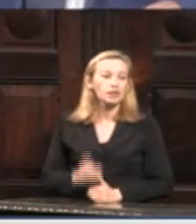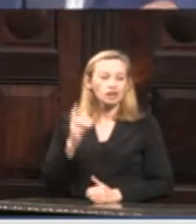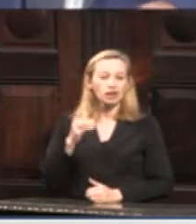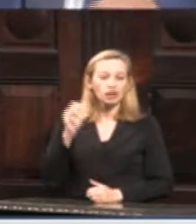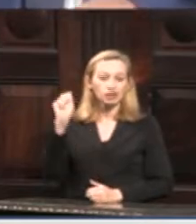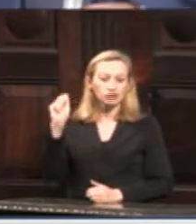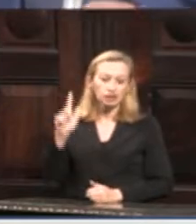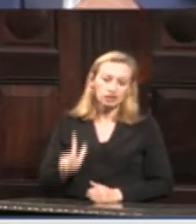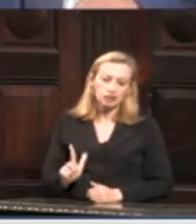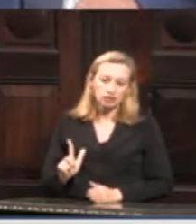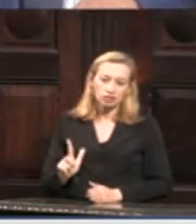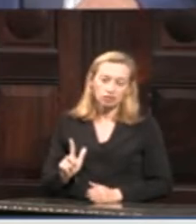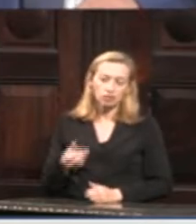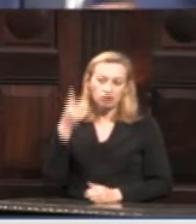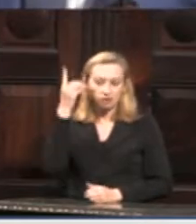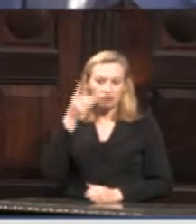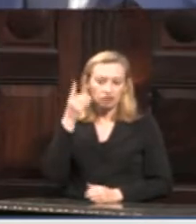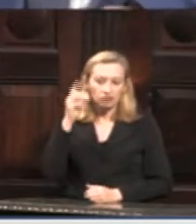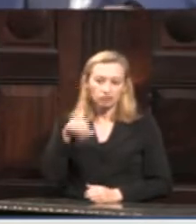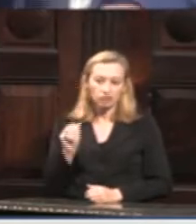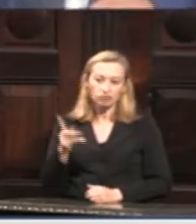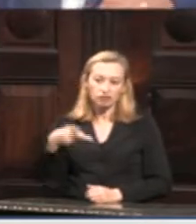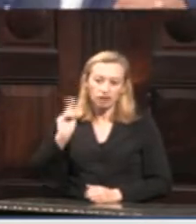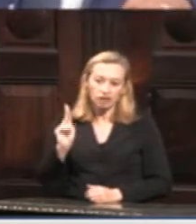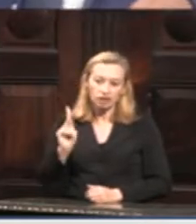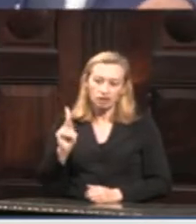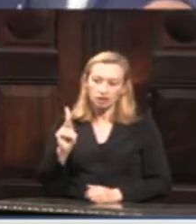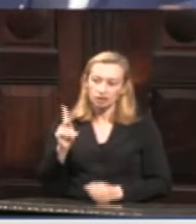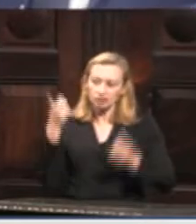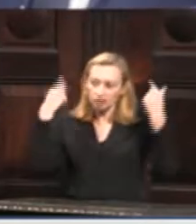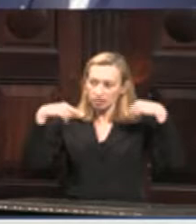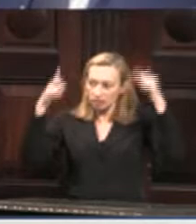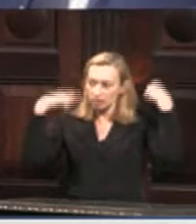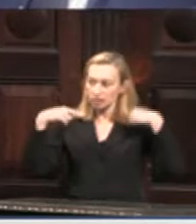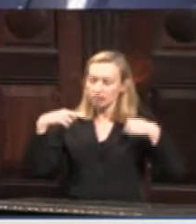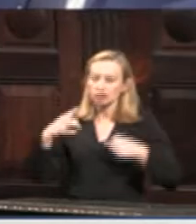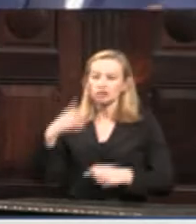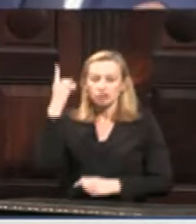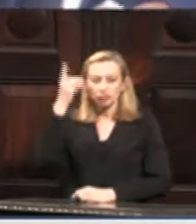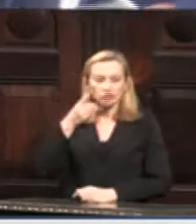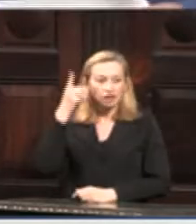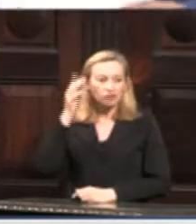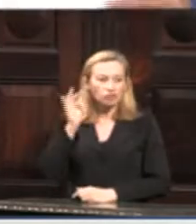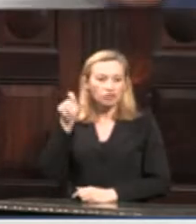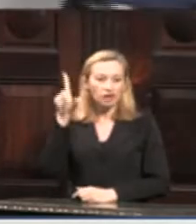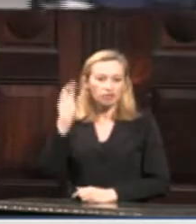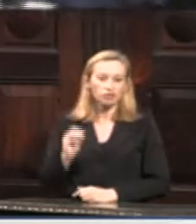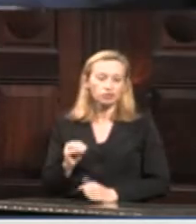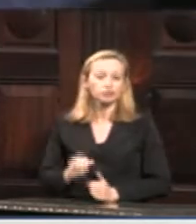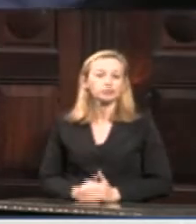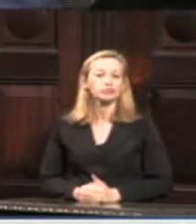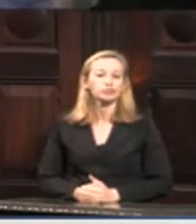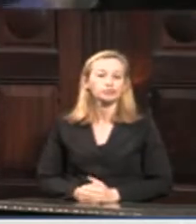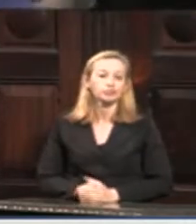Lazzaroni. Deputado Valdec Carneiro. Deputado Flávio Serafini.